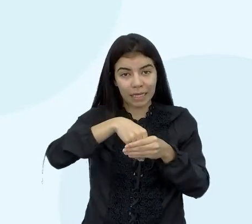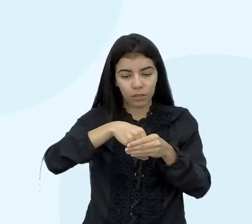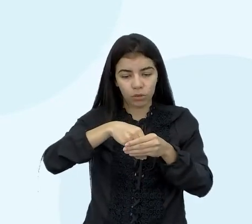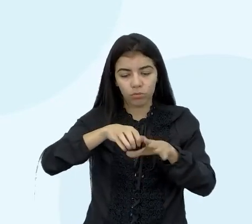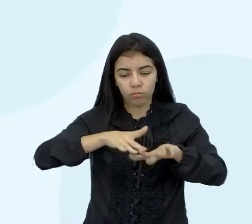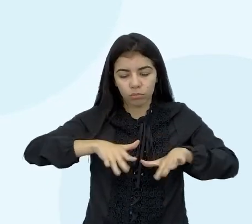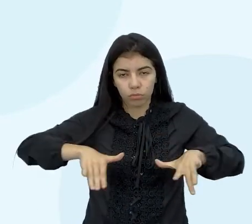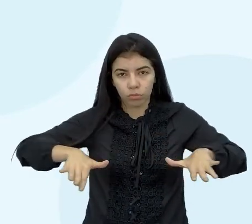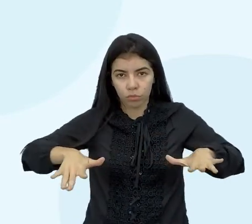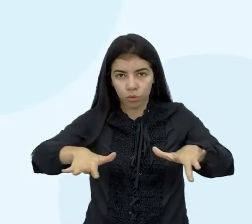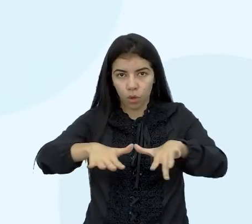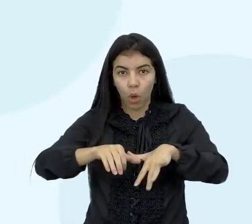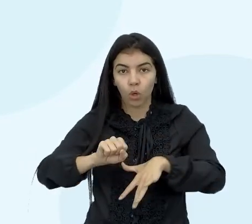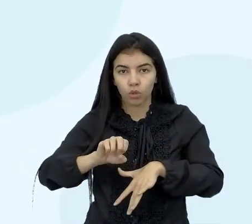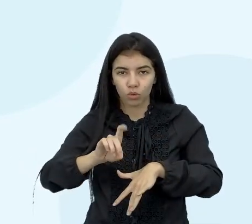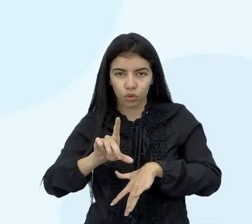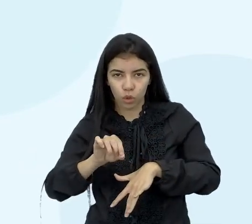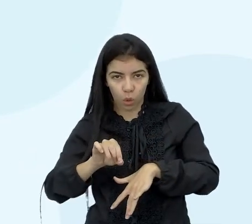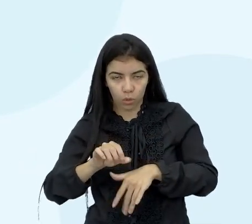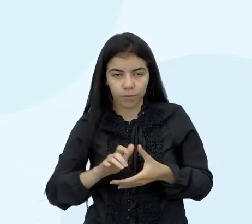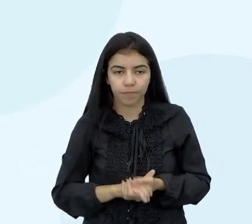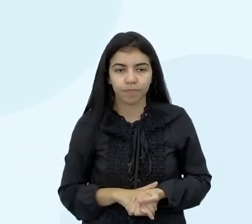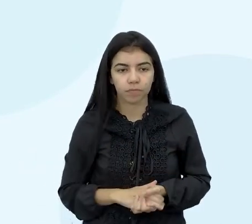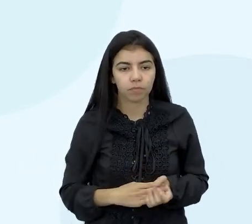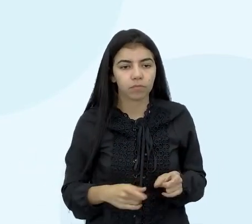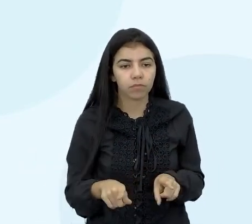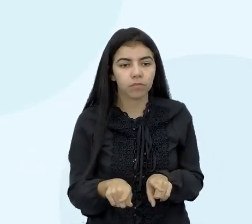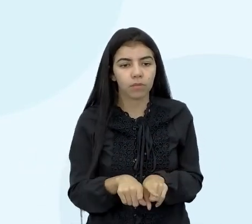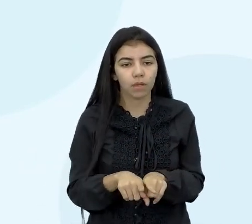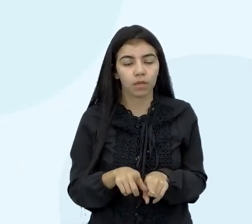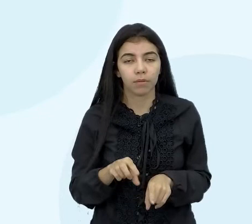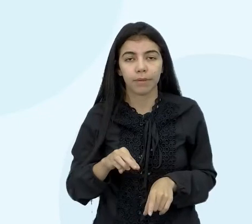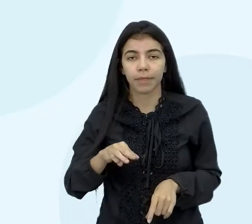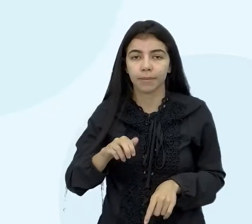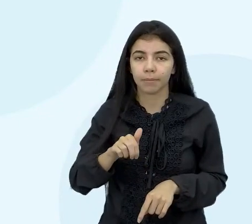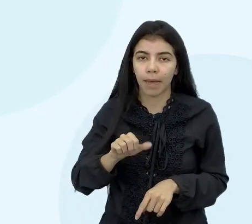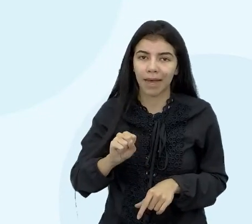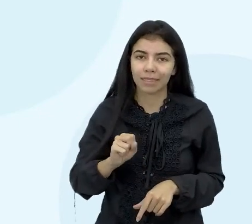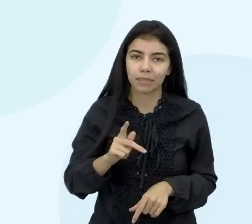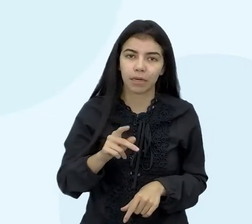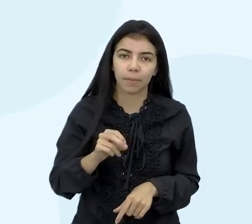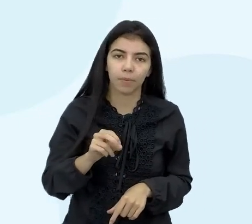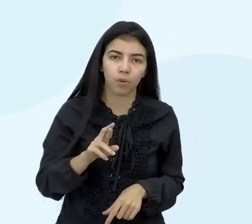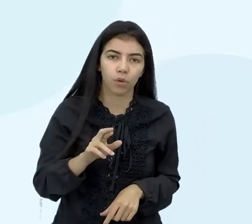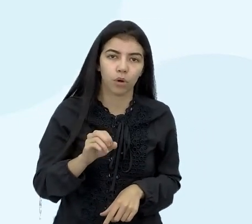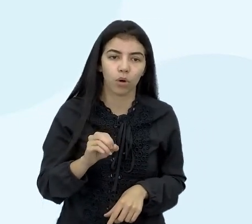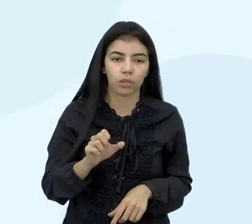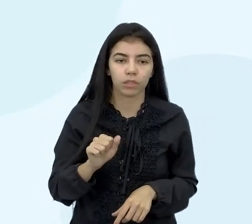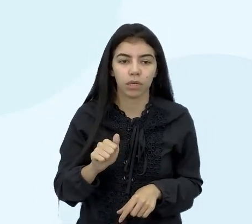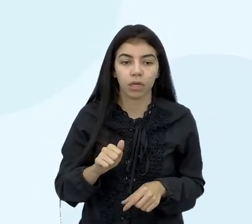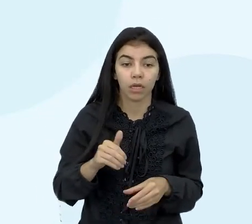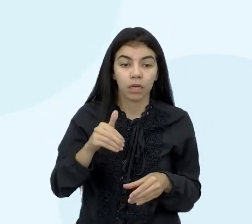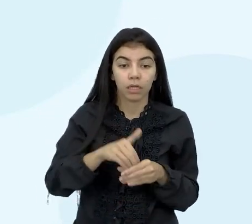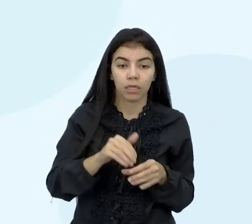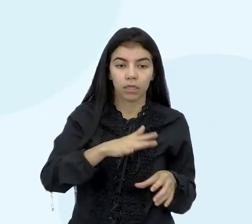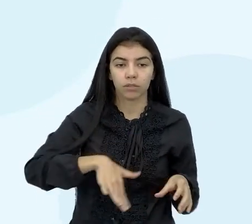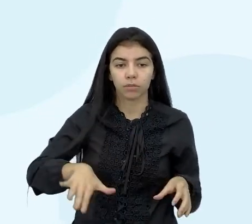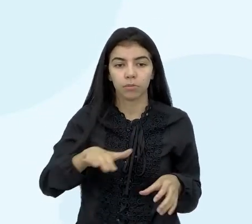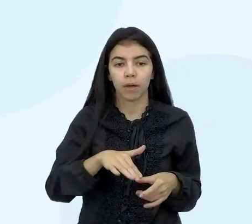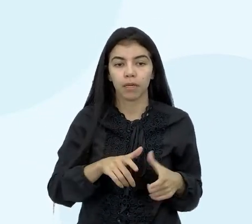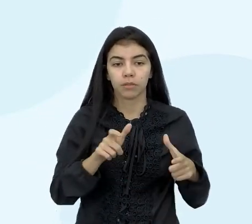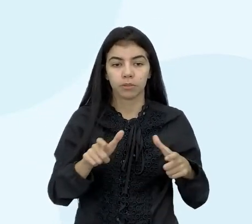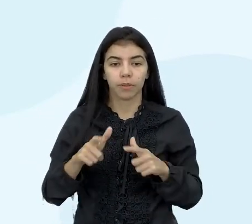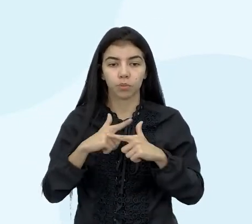beleza? Bom, a gente também vai ter uma massa porosa dentro do solo, espaços vazios e